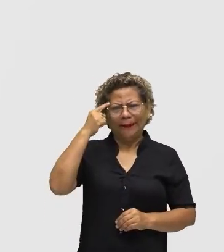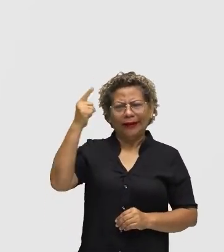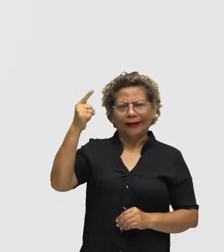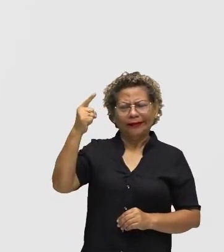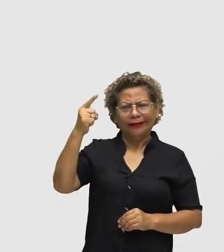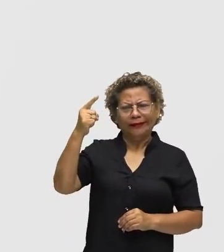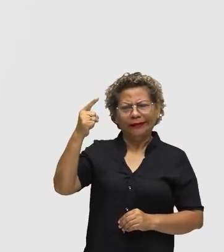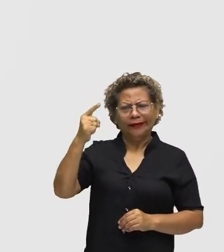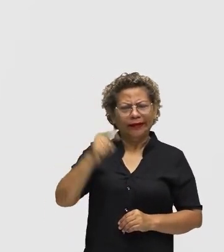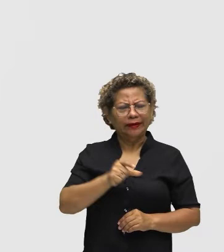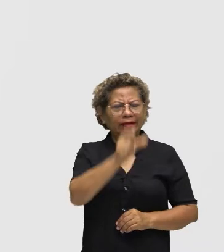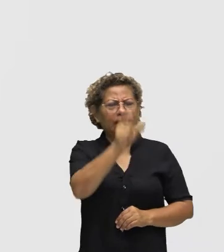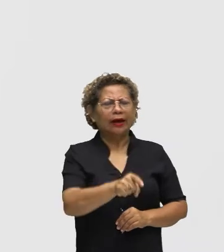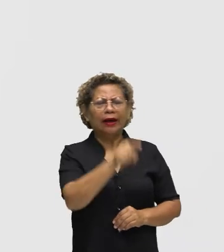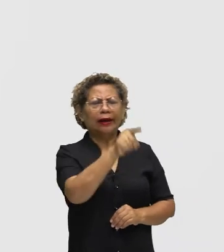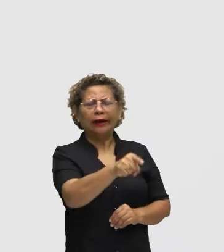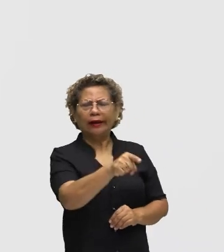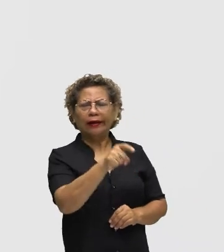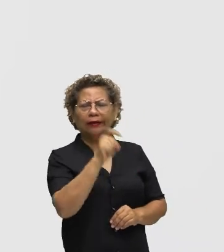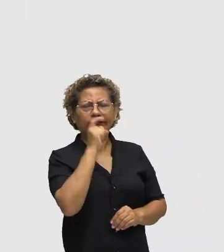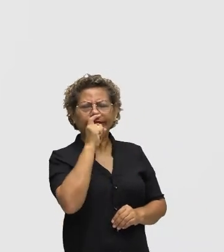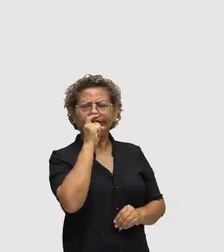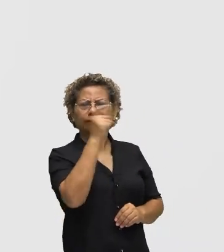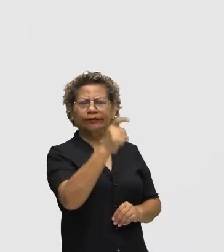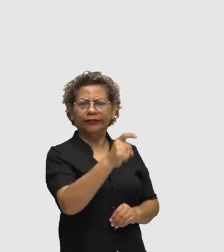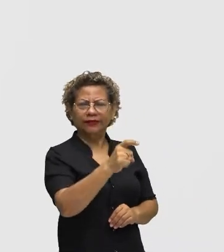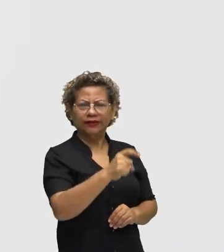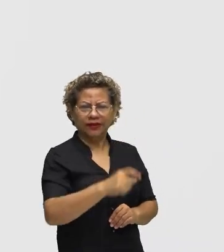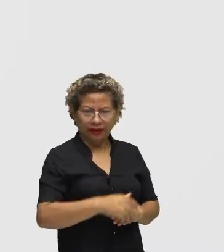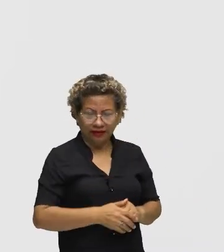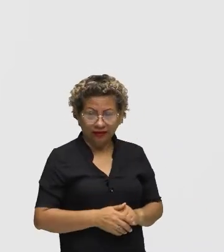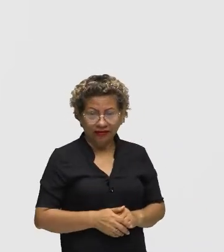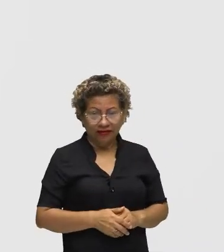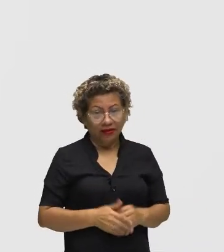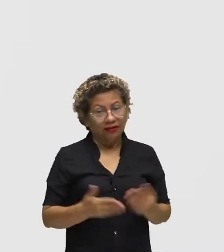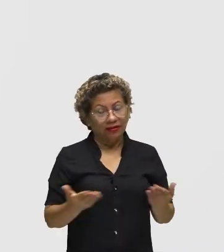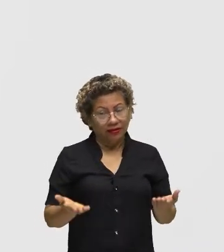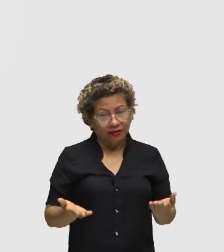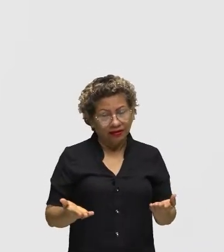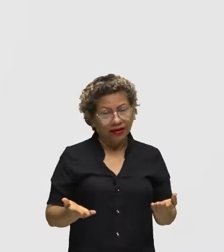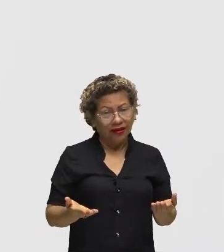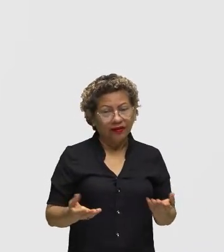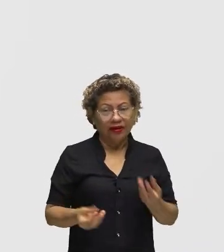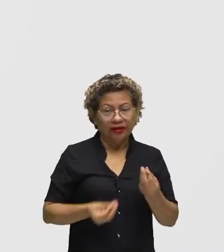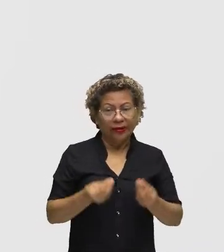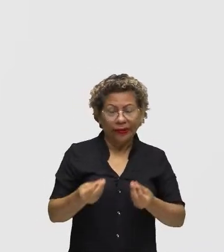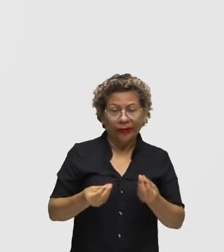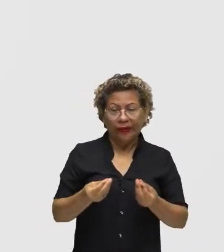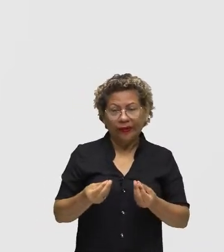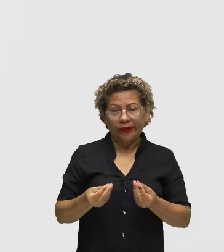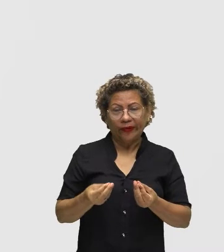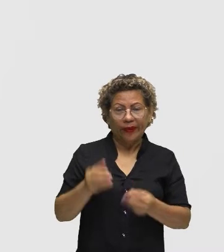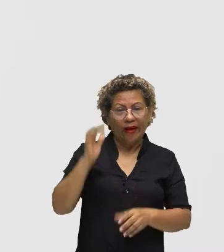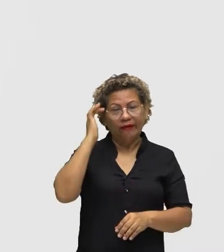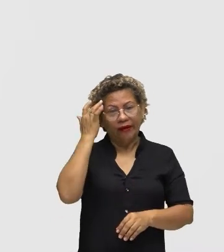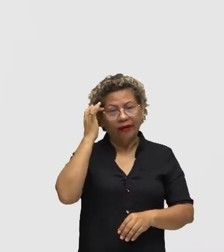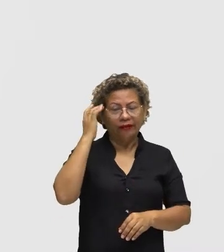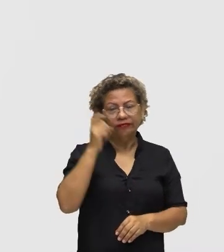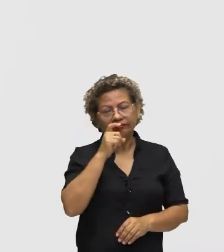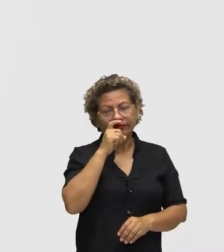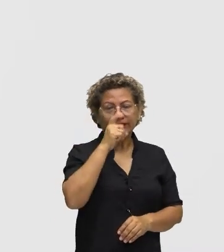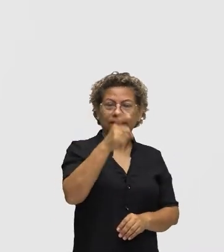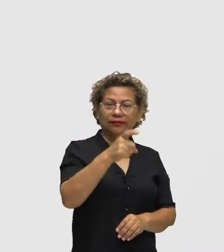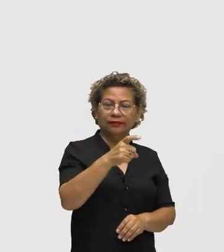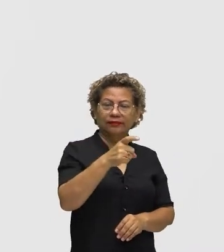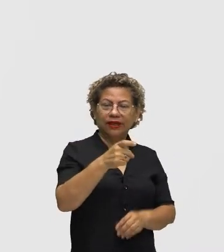de tal está com o rei na barriga. Né? Tem ali um peso ali na hora que se fala que está com o rei na